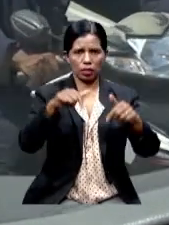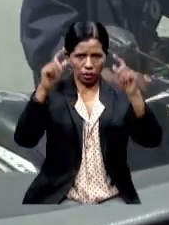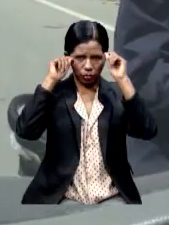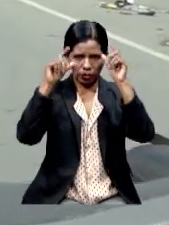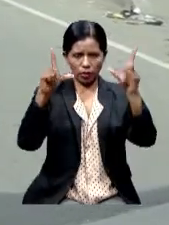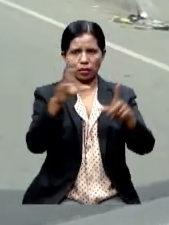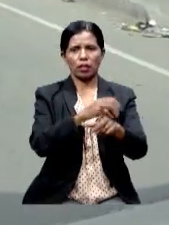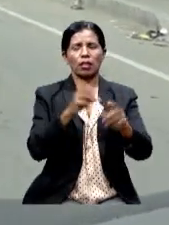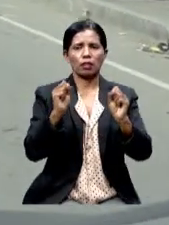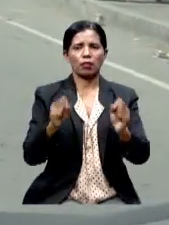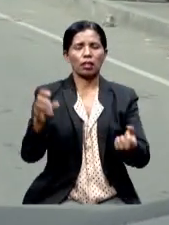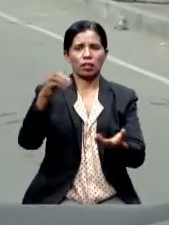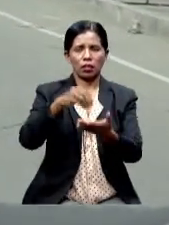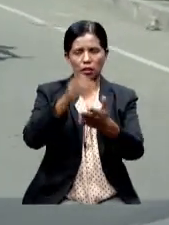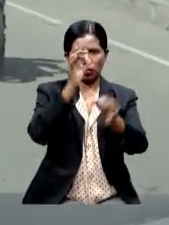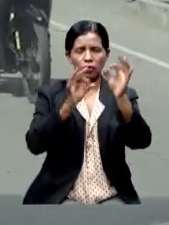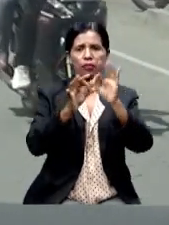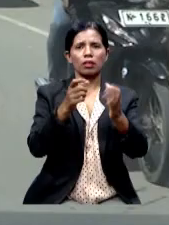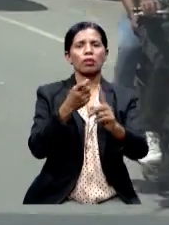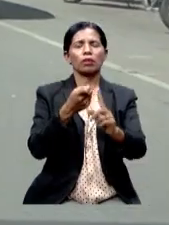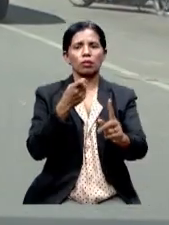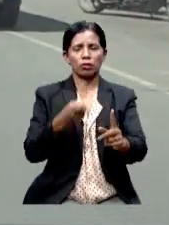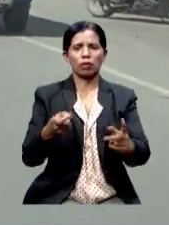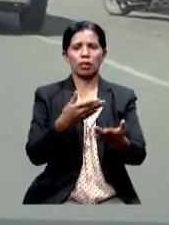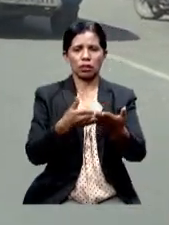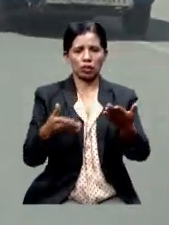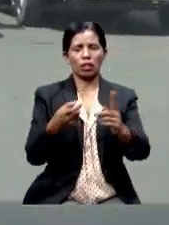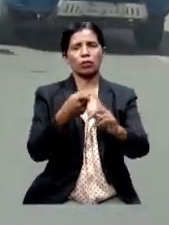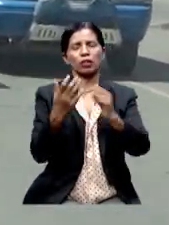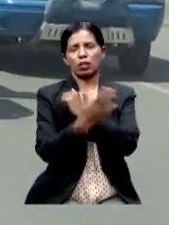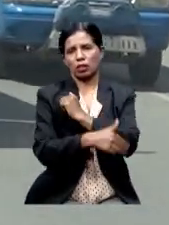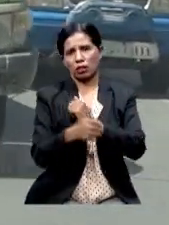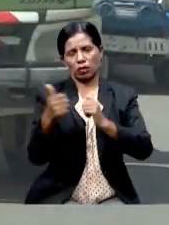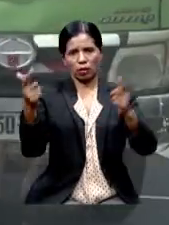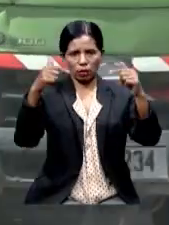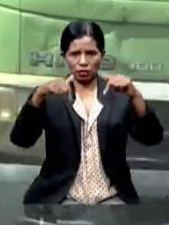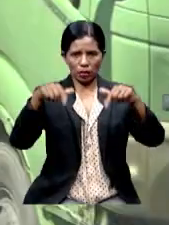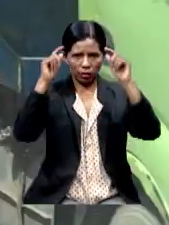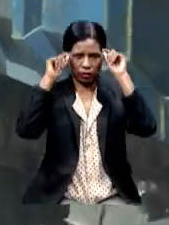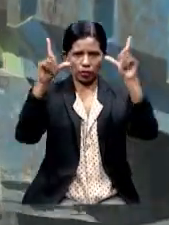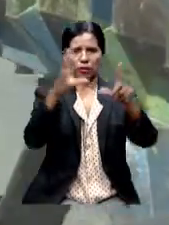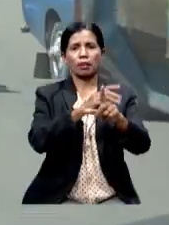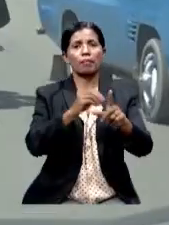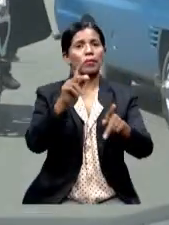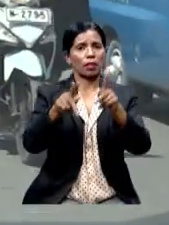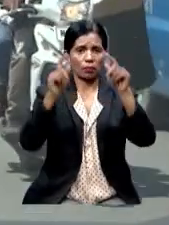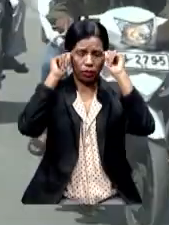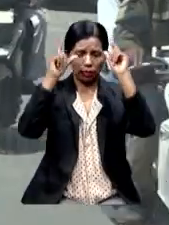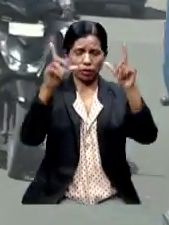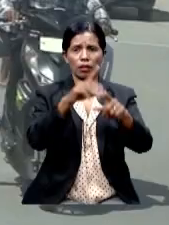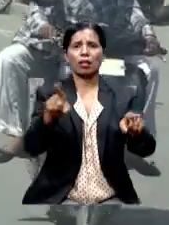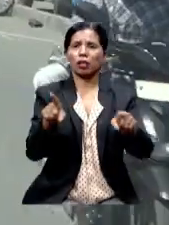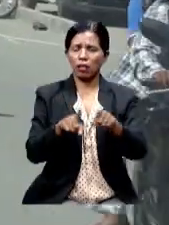laran no ne bele garantia qualidade o si produto importação necessidade básico nian. Durante ne povo Timor-Leste